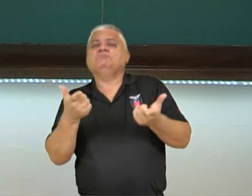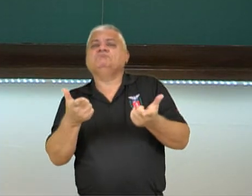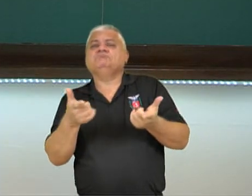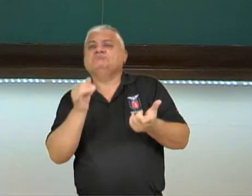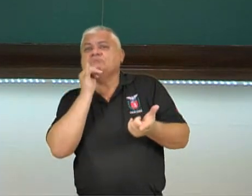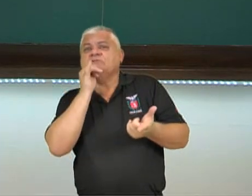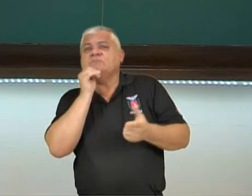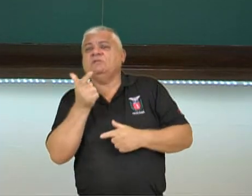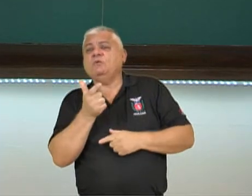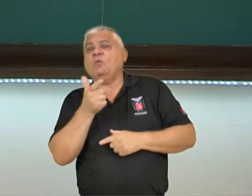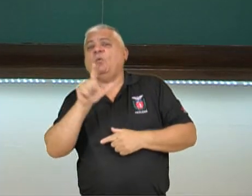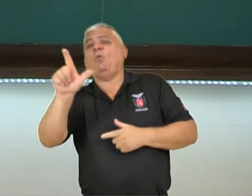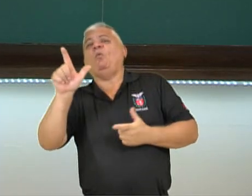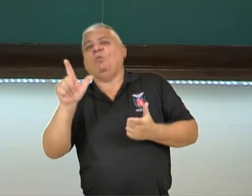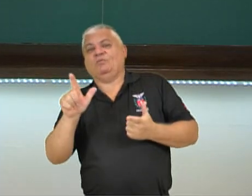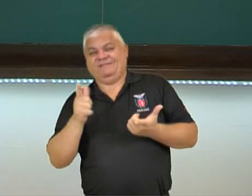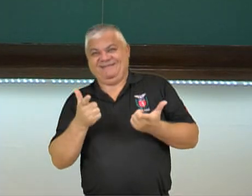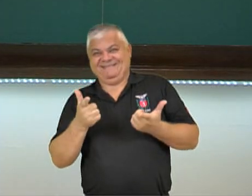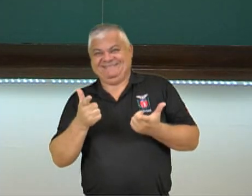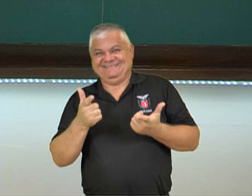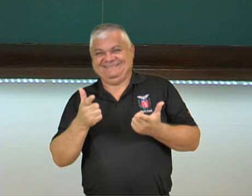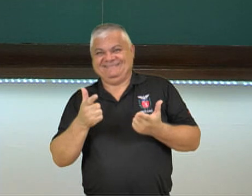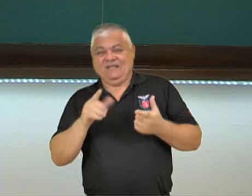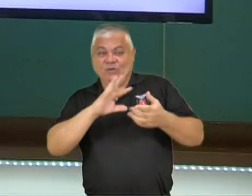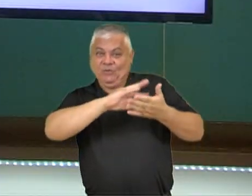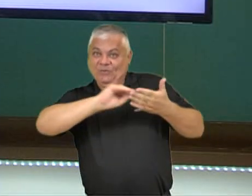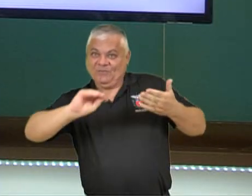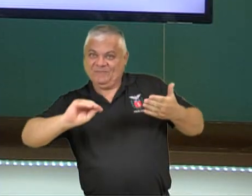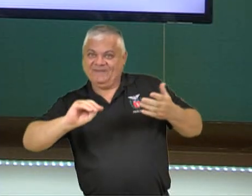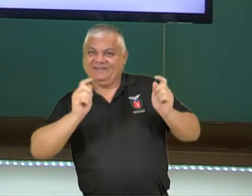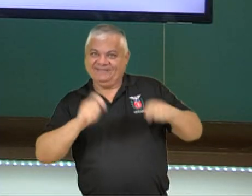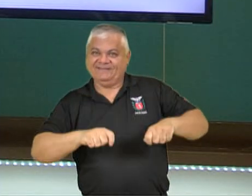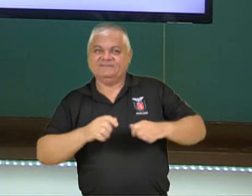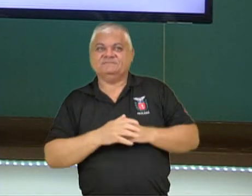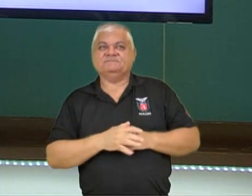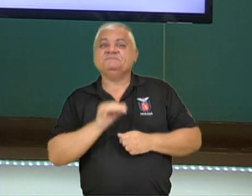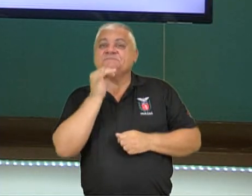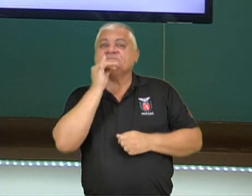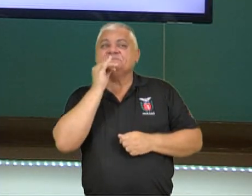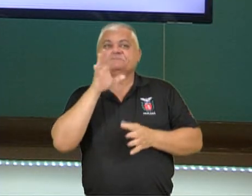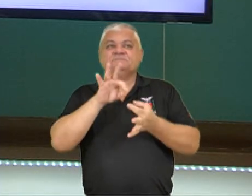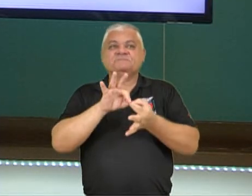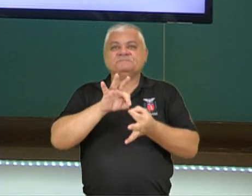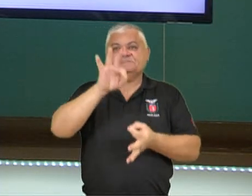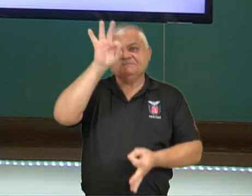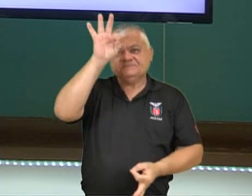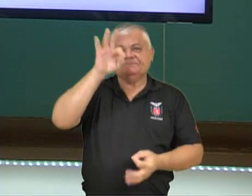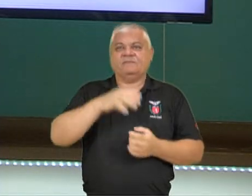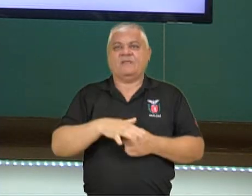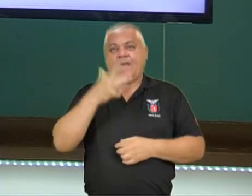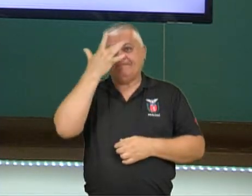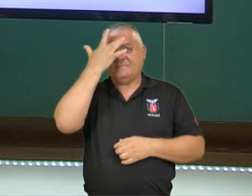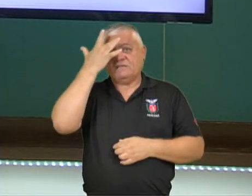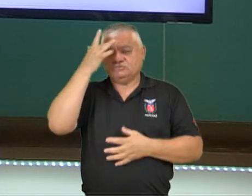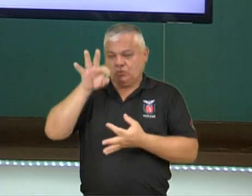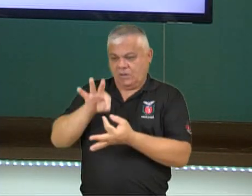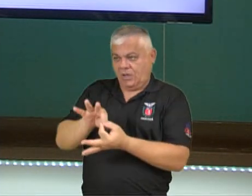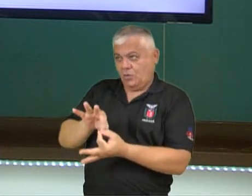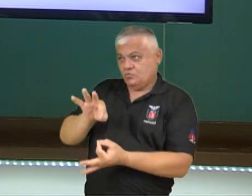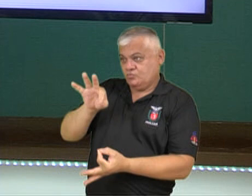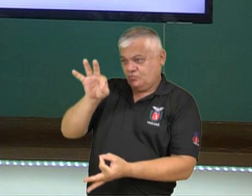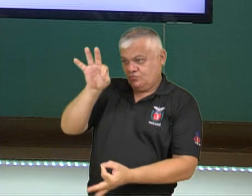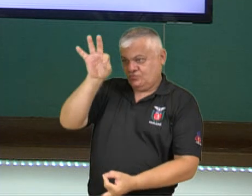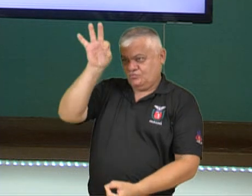grandezas que a gente vai chamar como derivadas. Certo? Aqui tem um exemplo da medida de uma pessoa através de uma